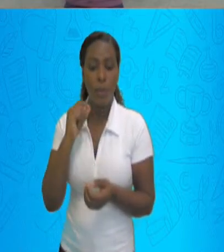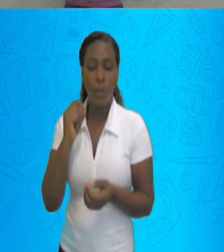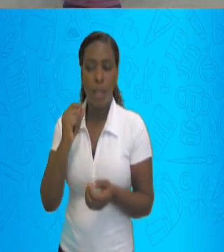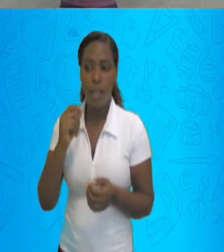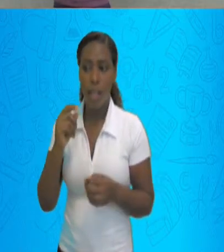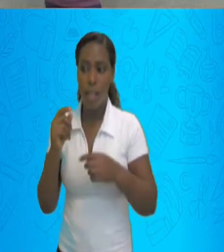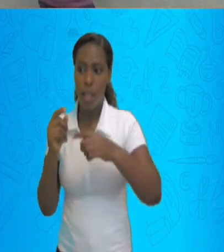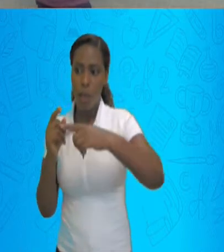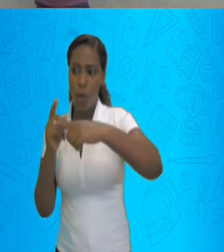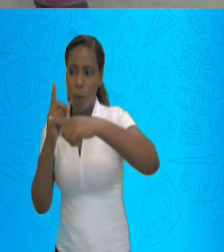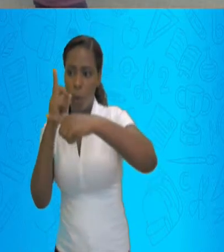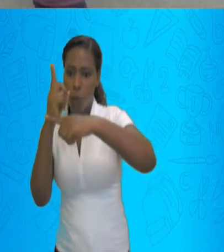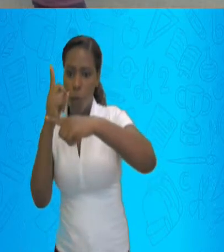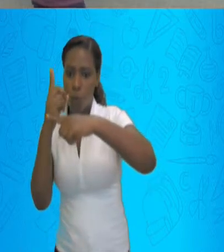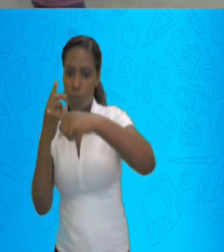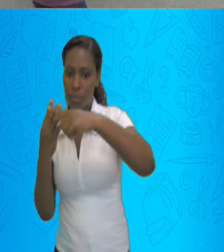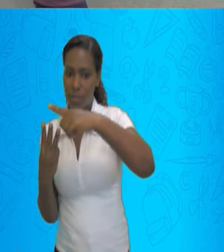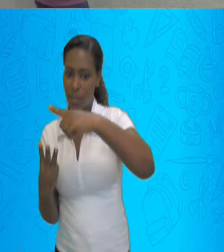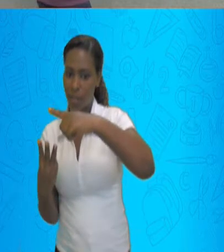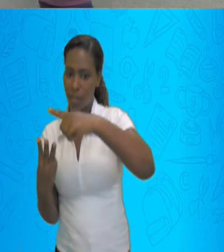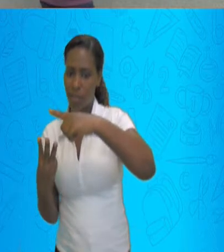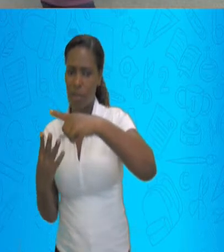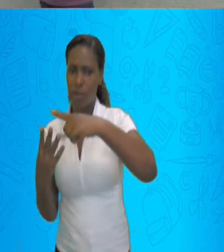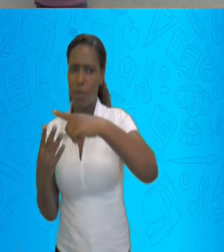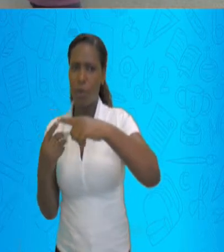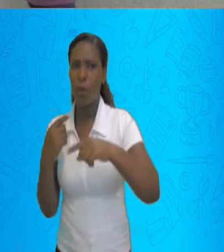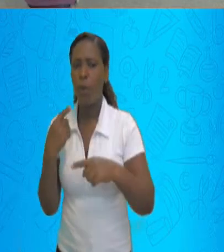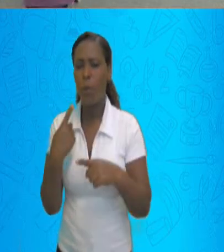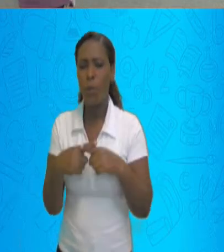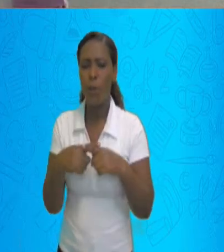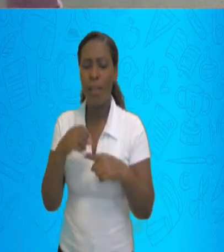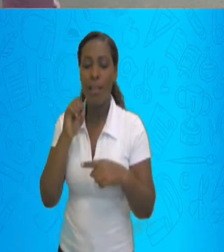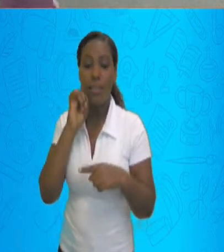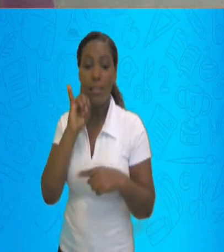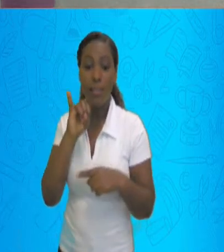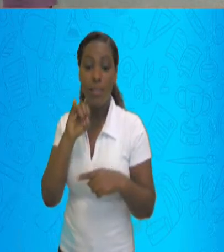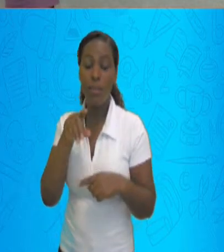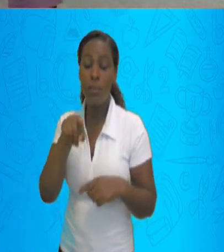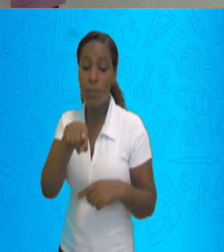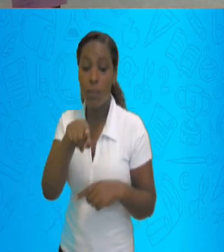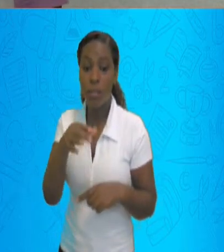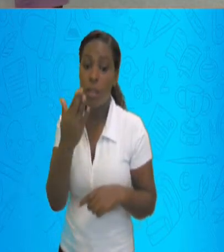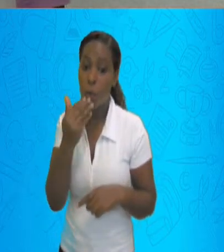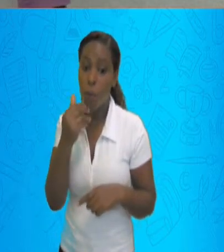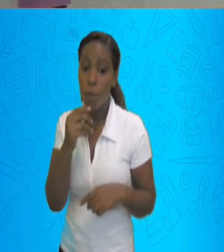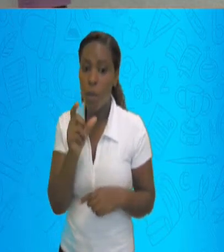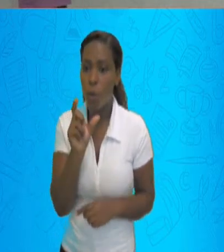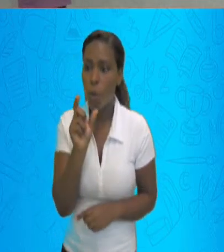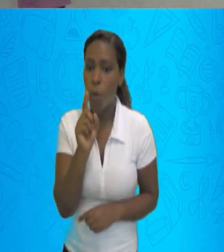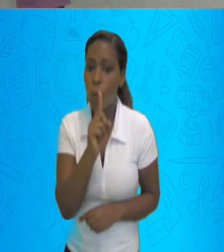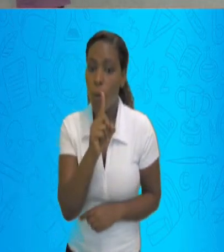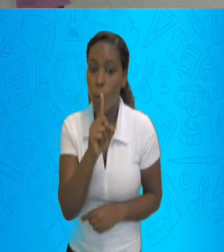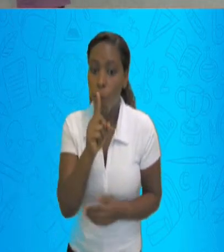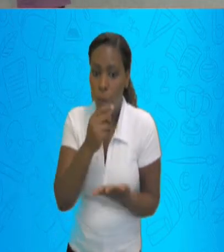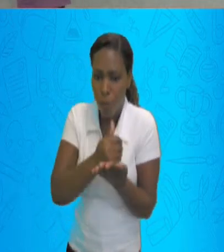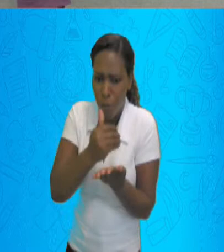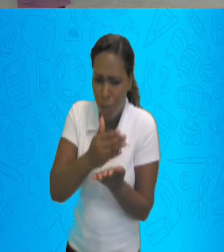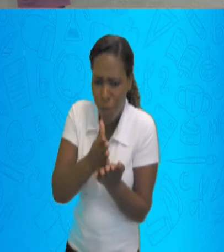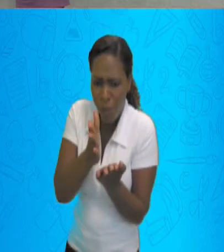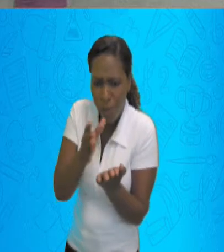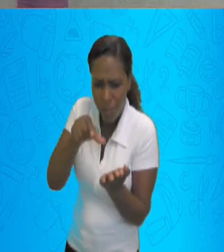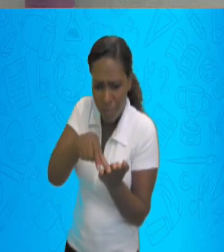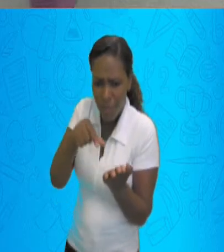1/3. Se você comer uma parte dessa maçã, você comeu 1/3 dela. Se você dividir a fração em